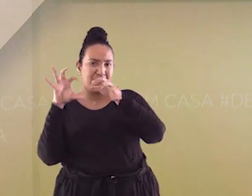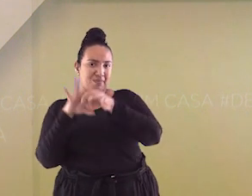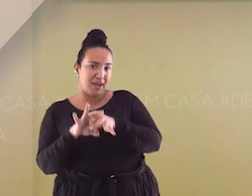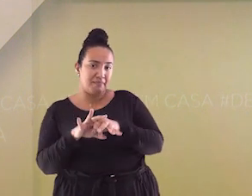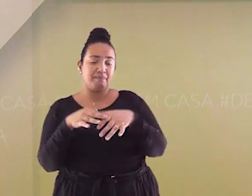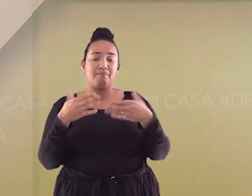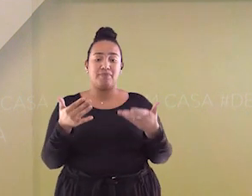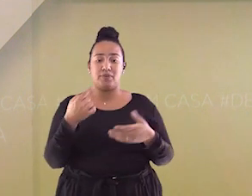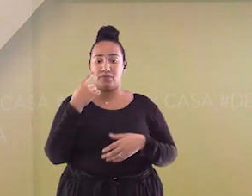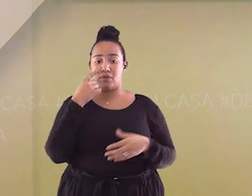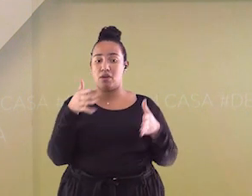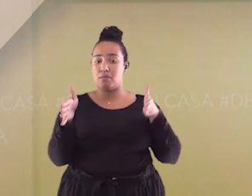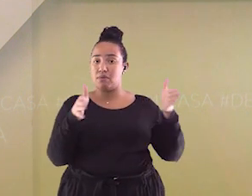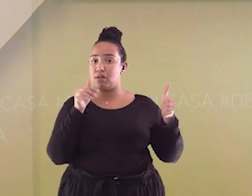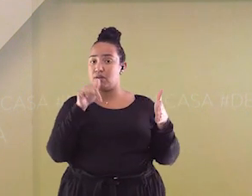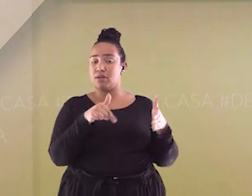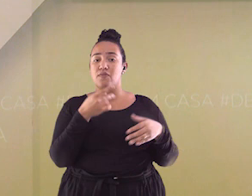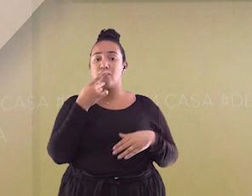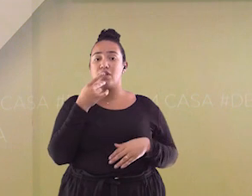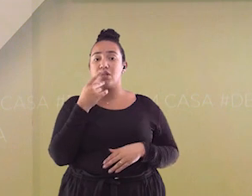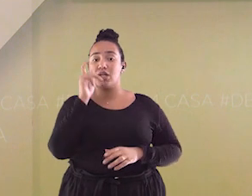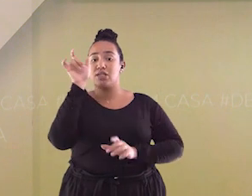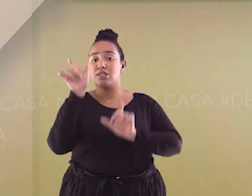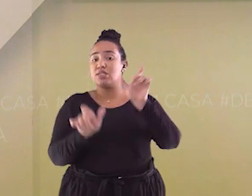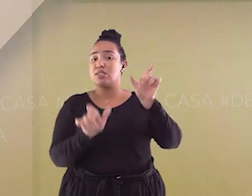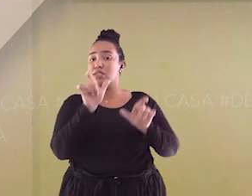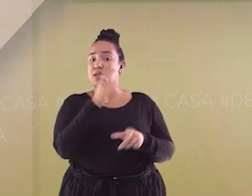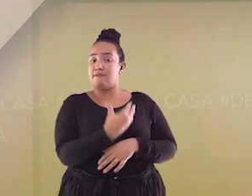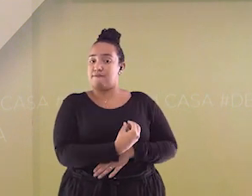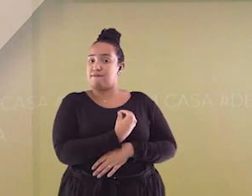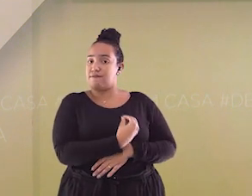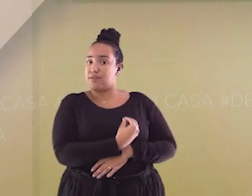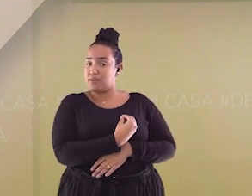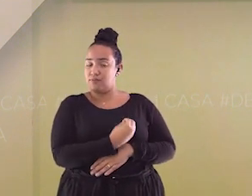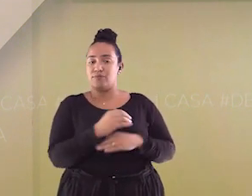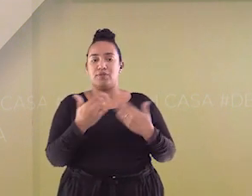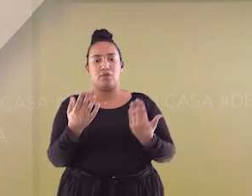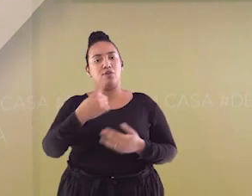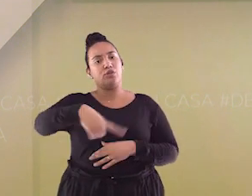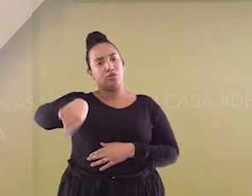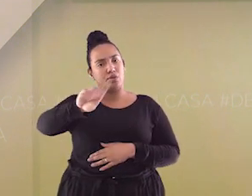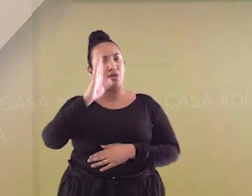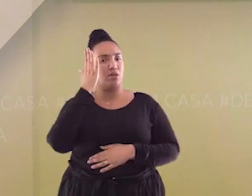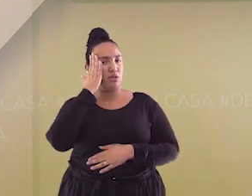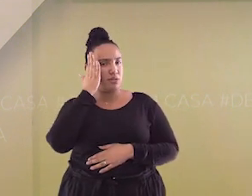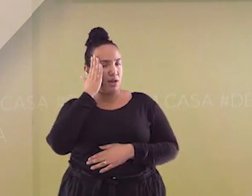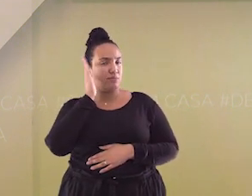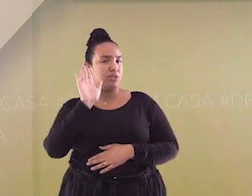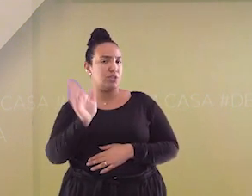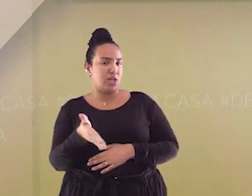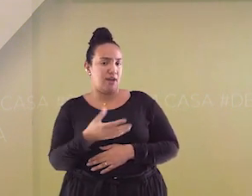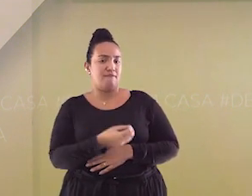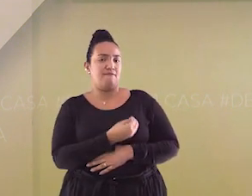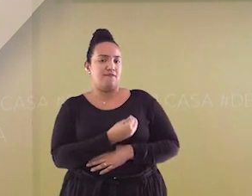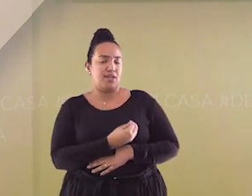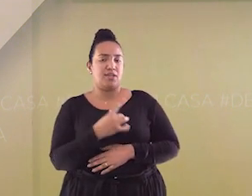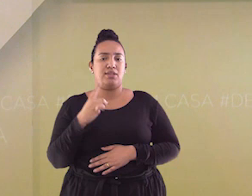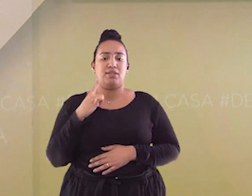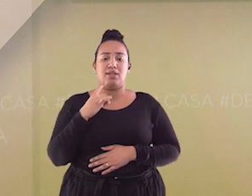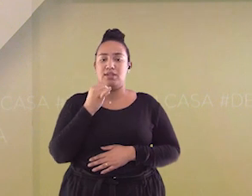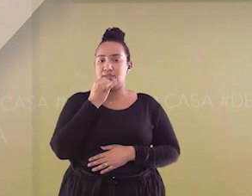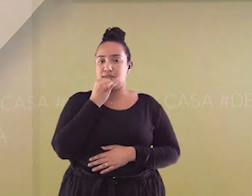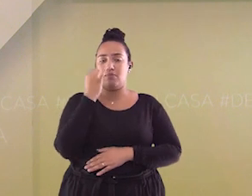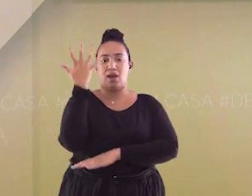meio tempo eu falei de seres vivos, que, como o nome já nos permite entender, são aqueles que têm vida, como, por exemplo,